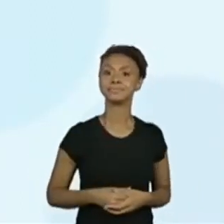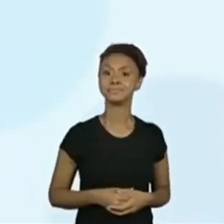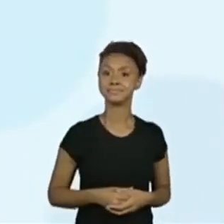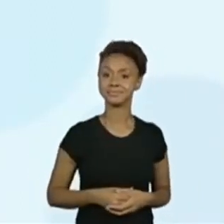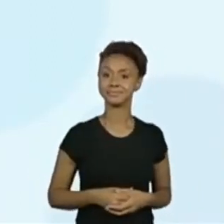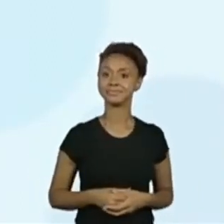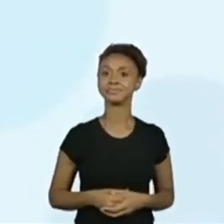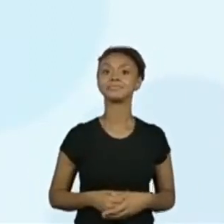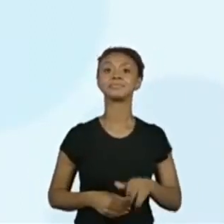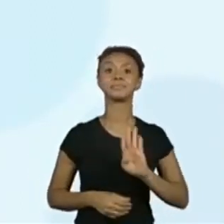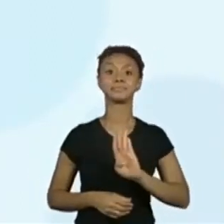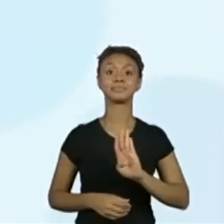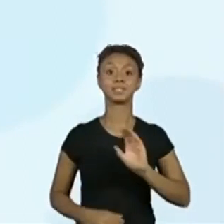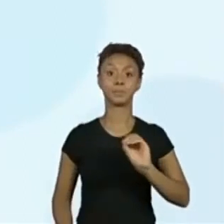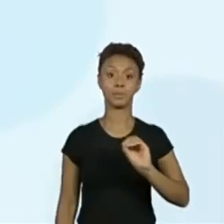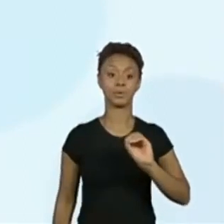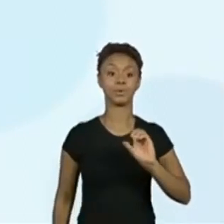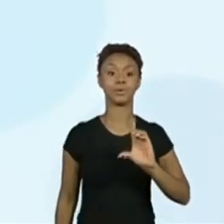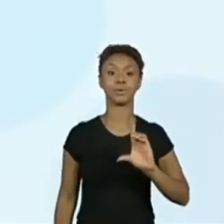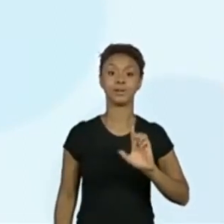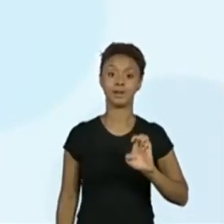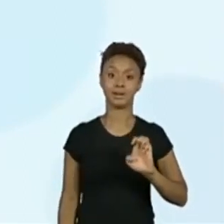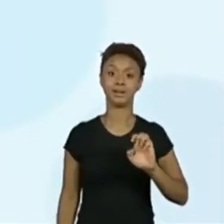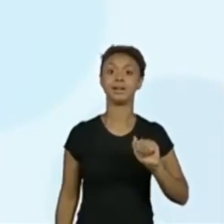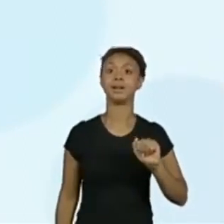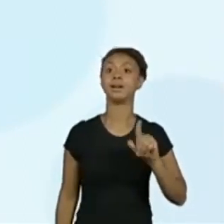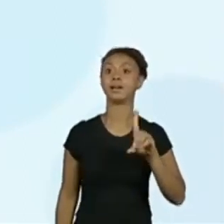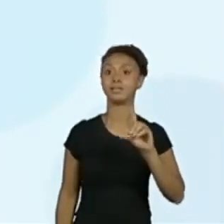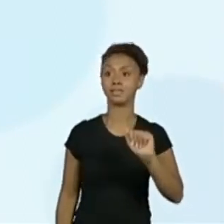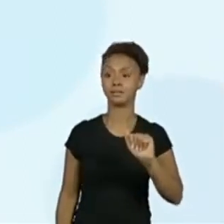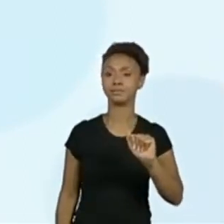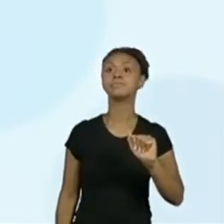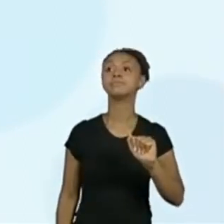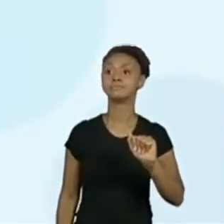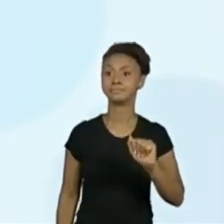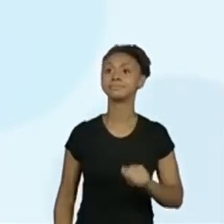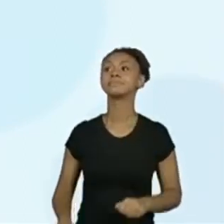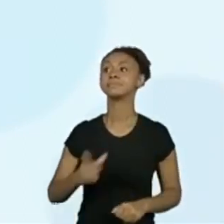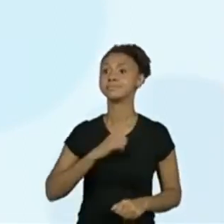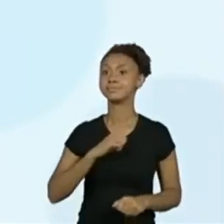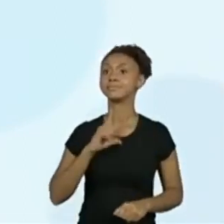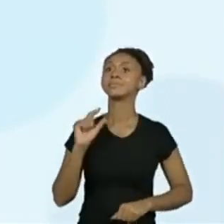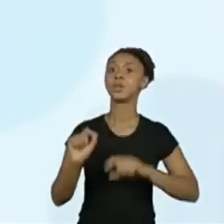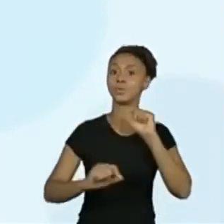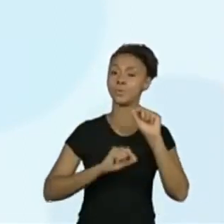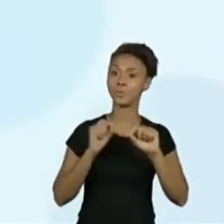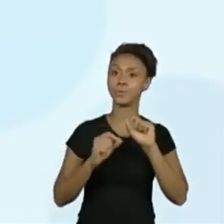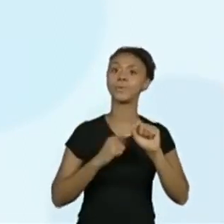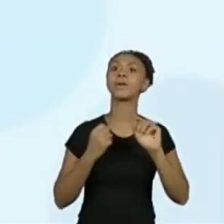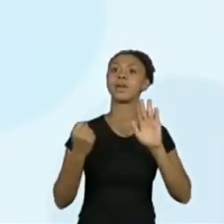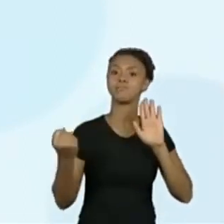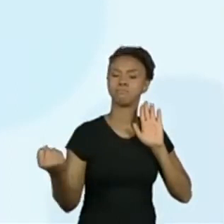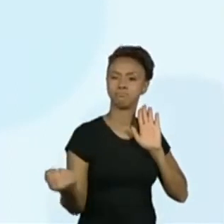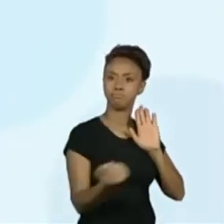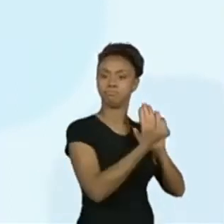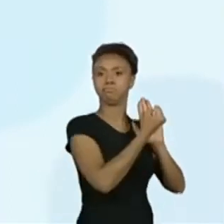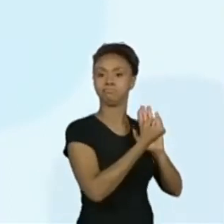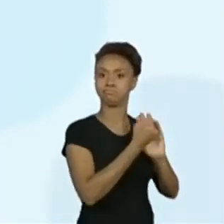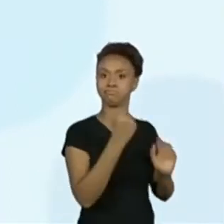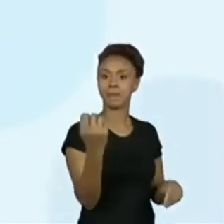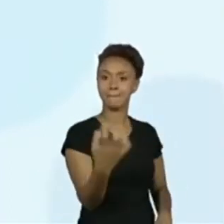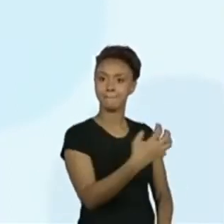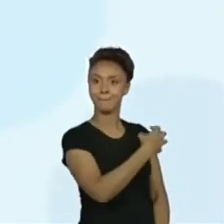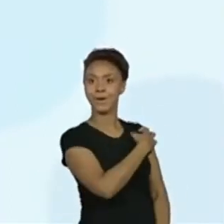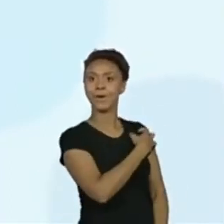Boleada. Boleada. Ah. Então temos carimbada. Carimbada. Bola queimada. Bola queimada. Boleada. Boleada.